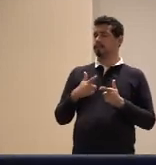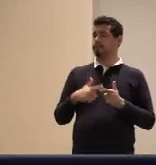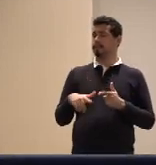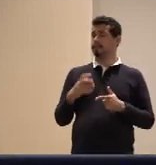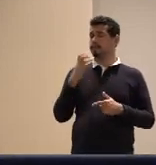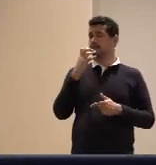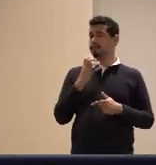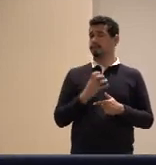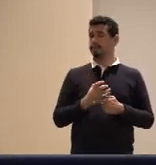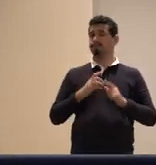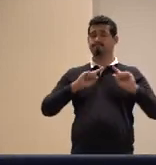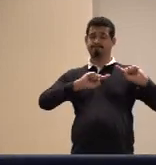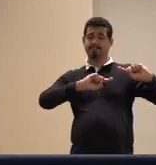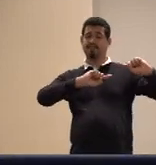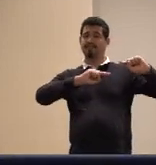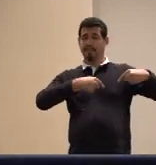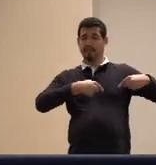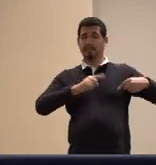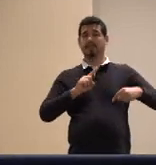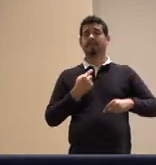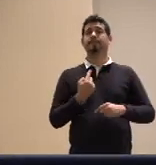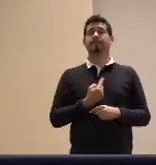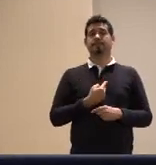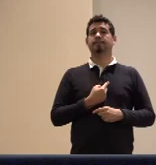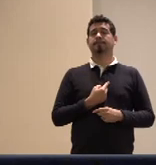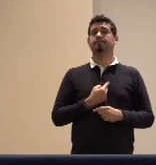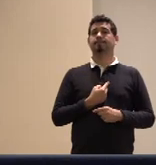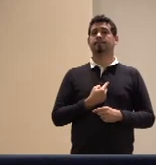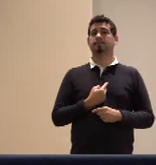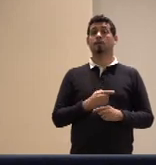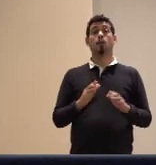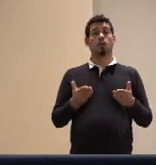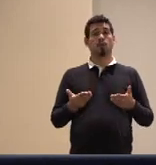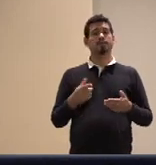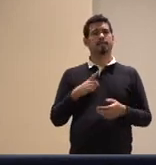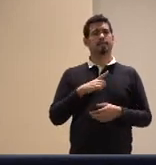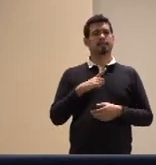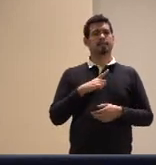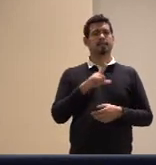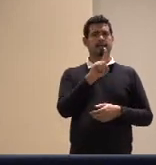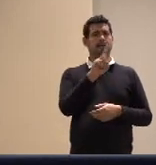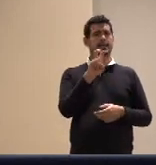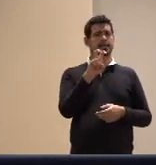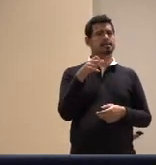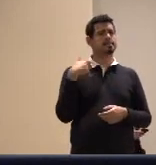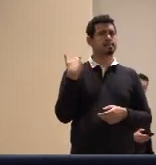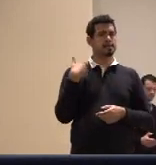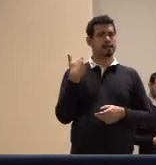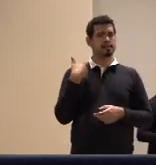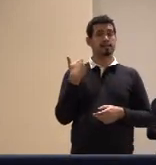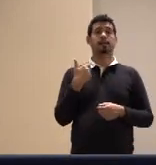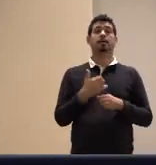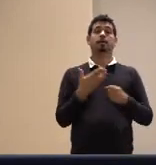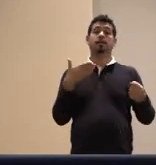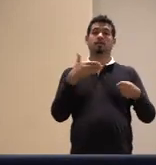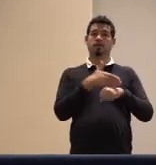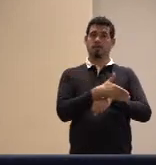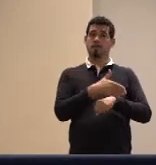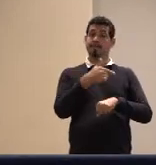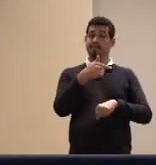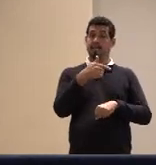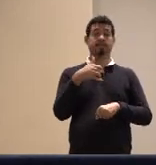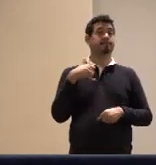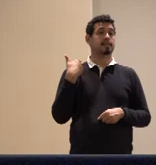ele, foi um desafio bem significativo. Hoje ele tem 15 anos, ele entrou no acolhimento com